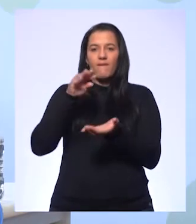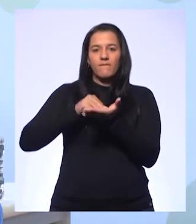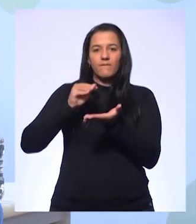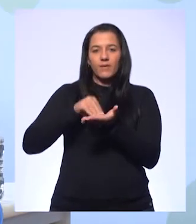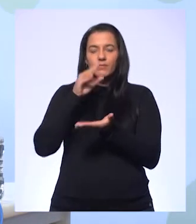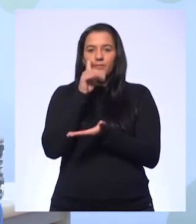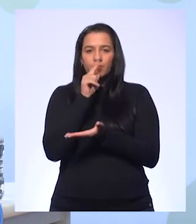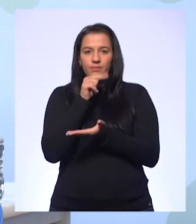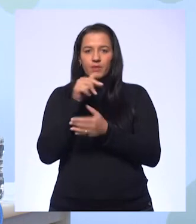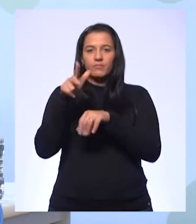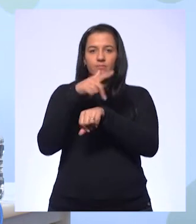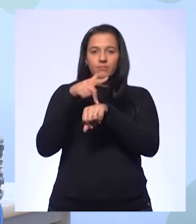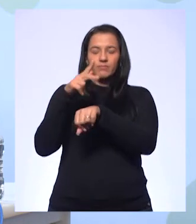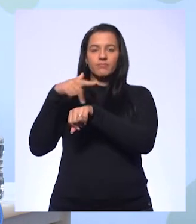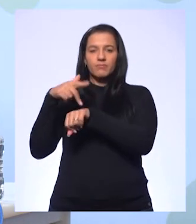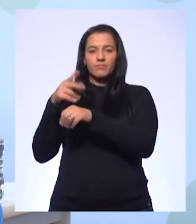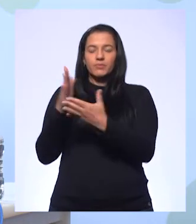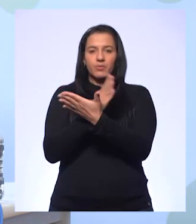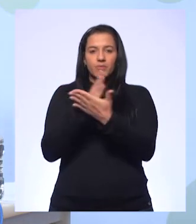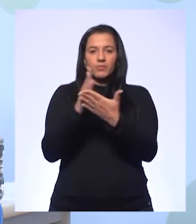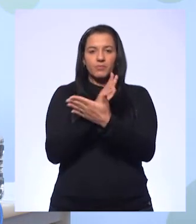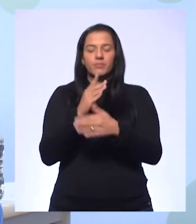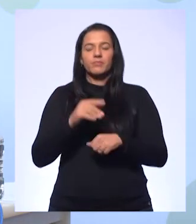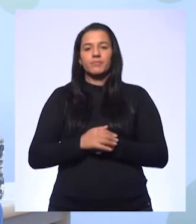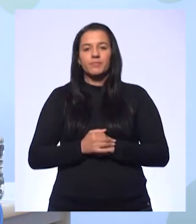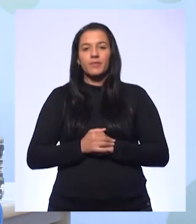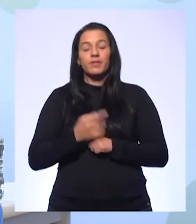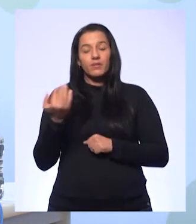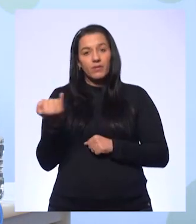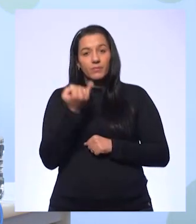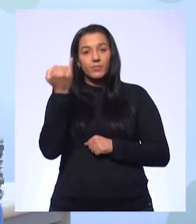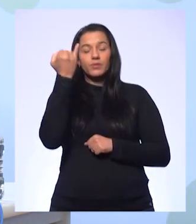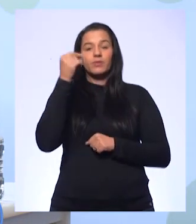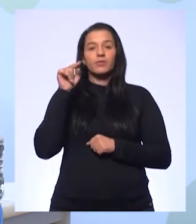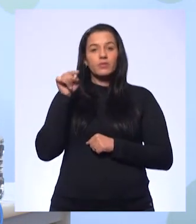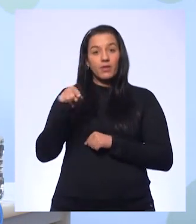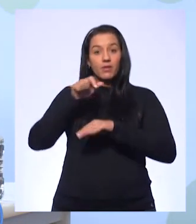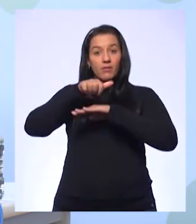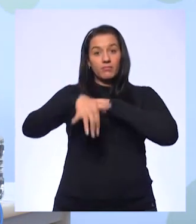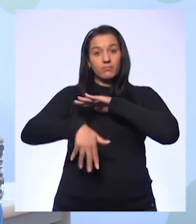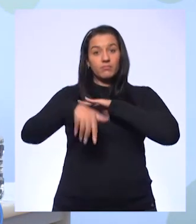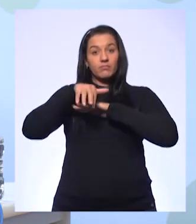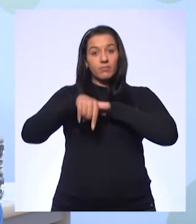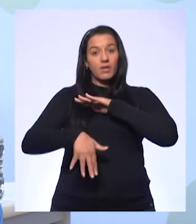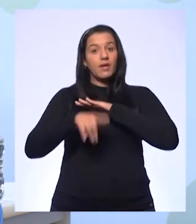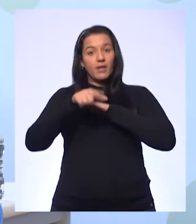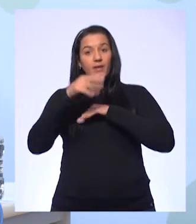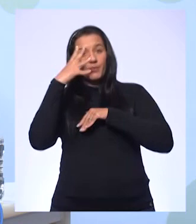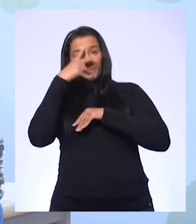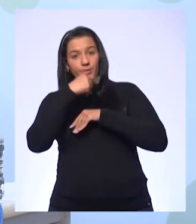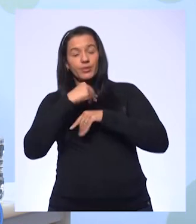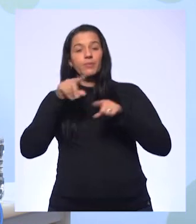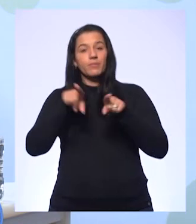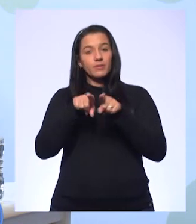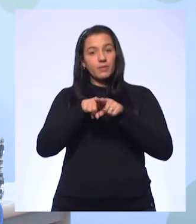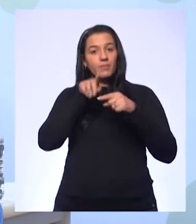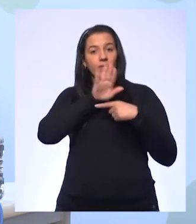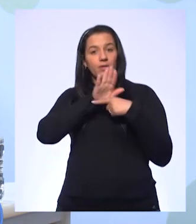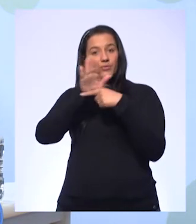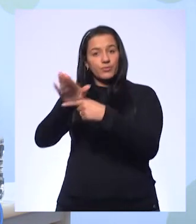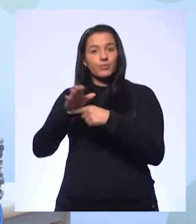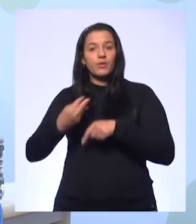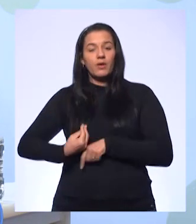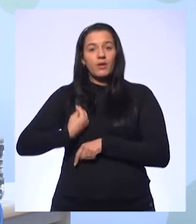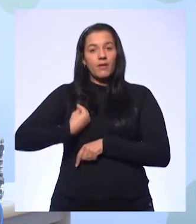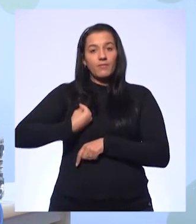países aí. Então é importante retratar isso aí, da importância dessa catarata, que além de ser bonita, ela, né, é uma vida aí